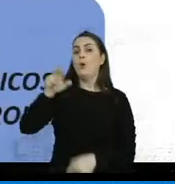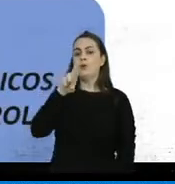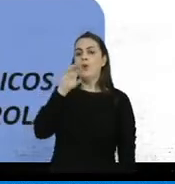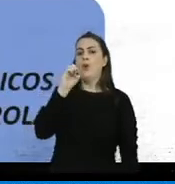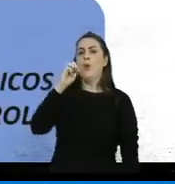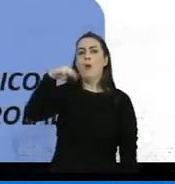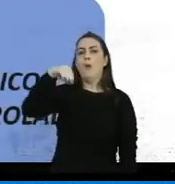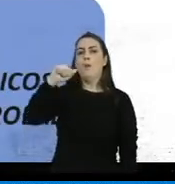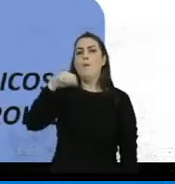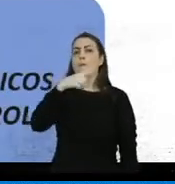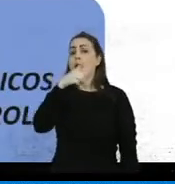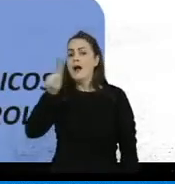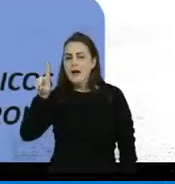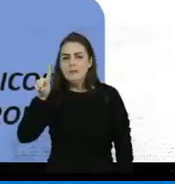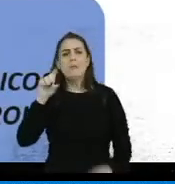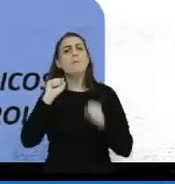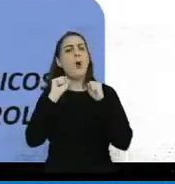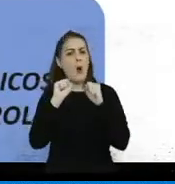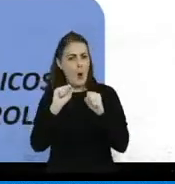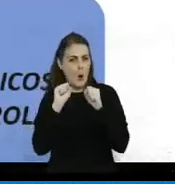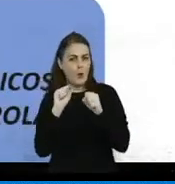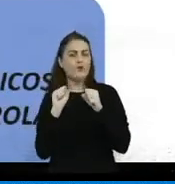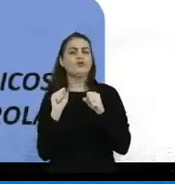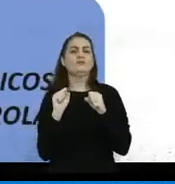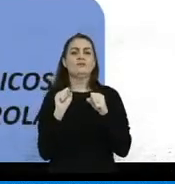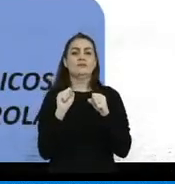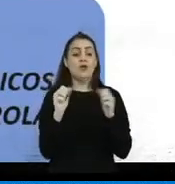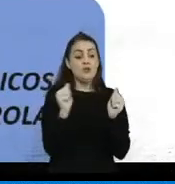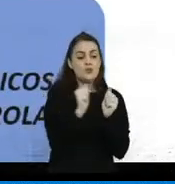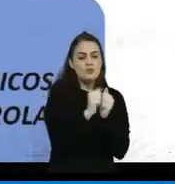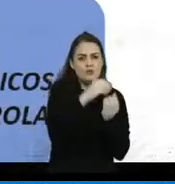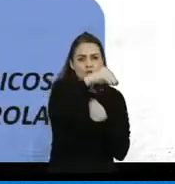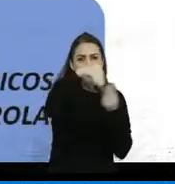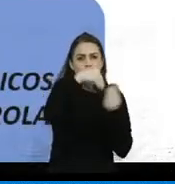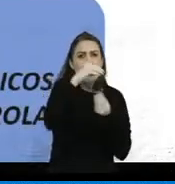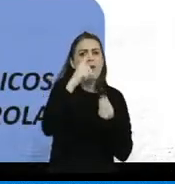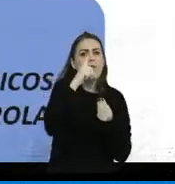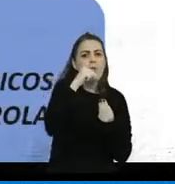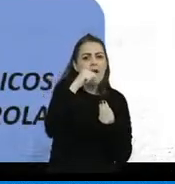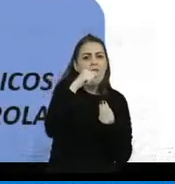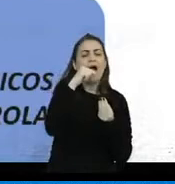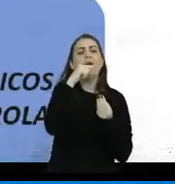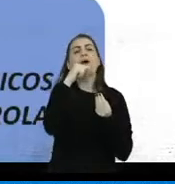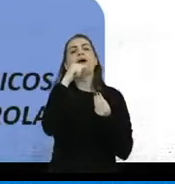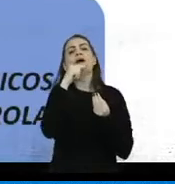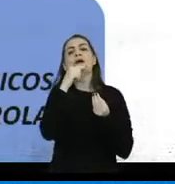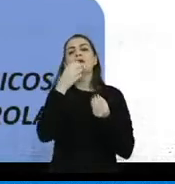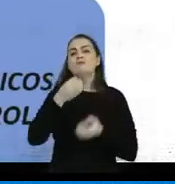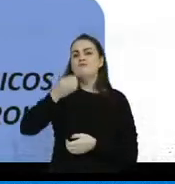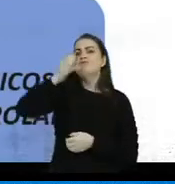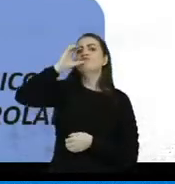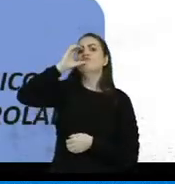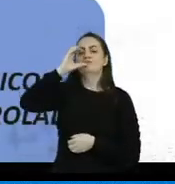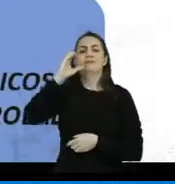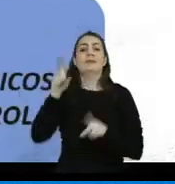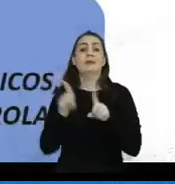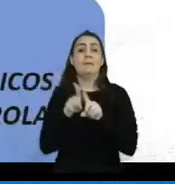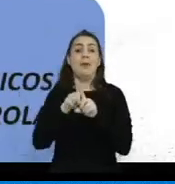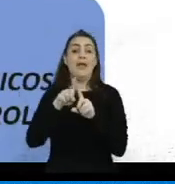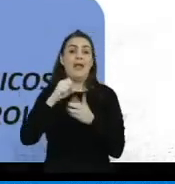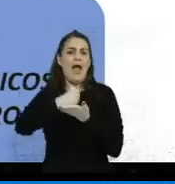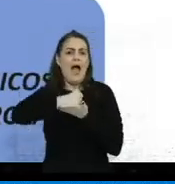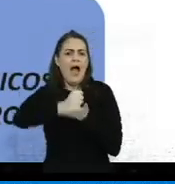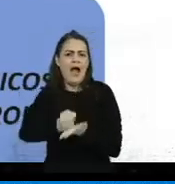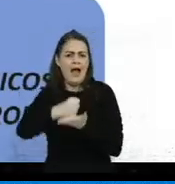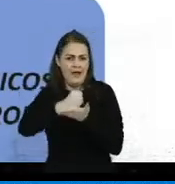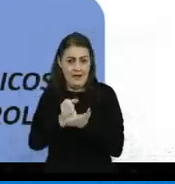em alimentos antioxidantes. O alho é extremamente antioxidante. E a gente não dá bola. A pimenta também. Então, é muito importante